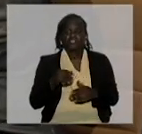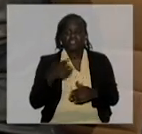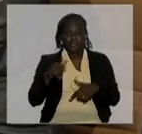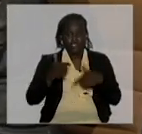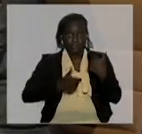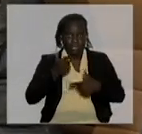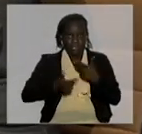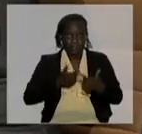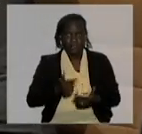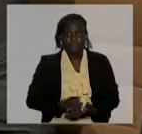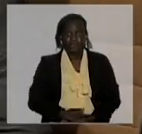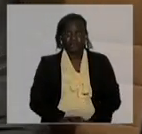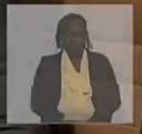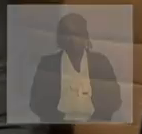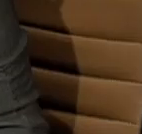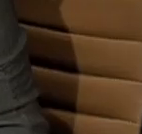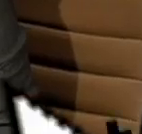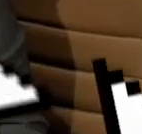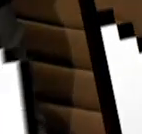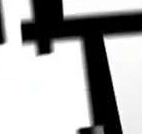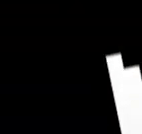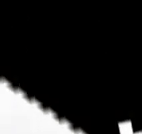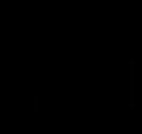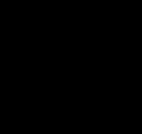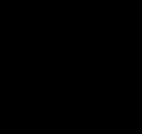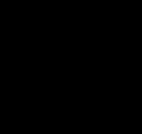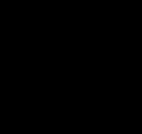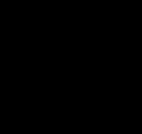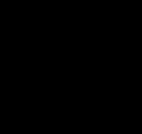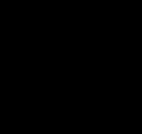aqui do seu trabalho.